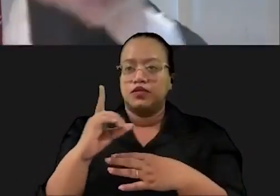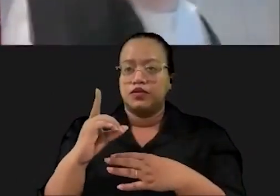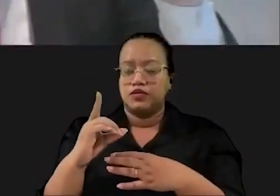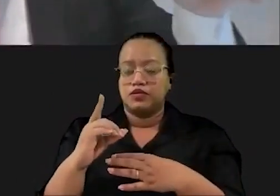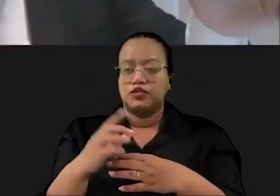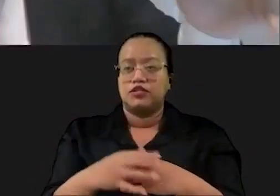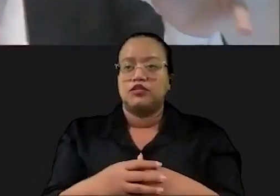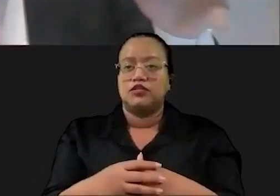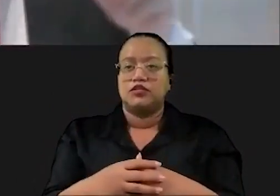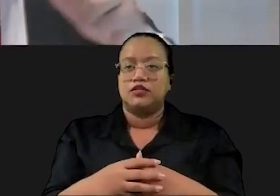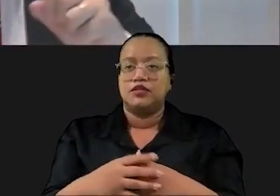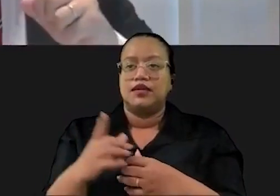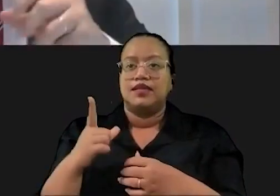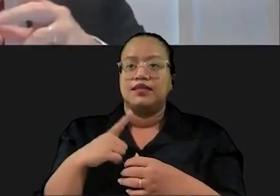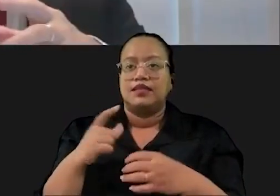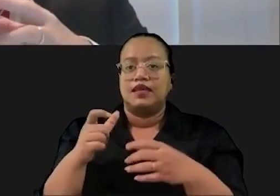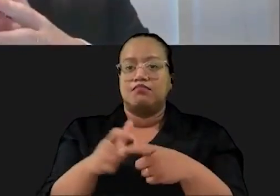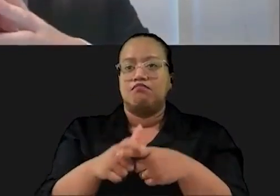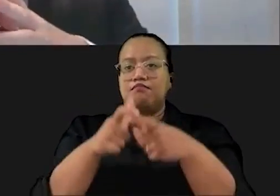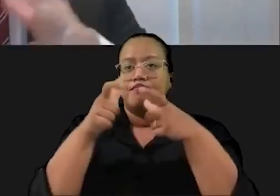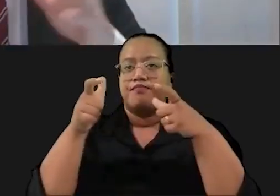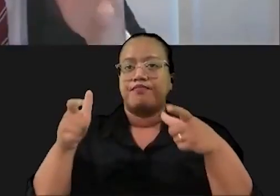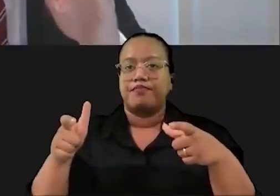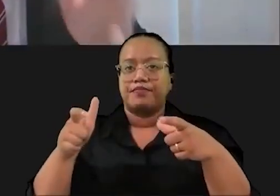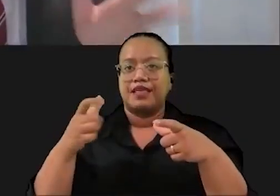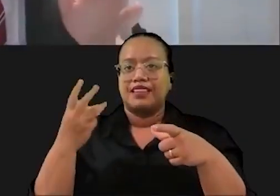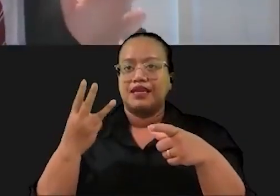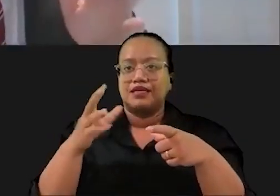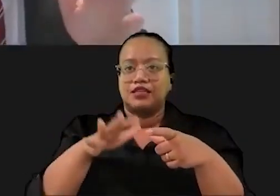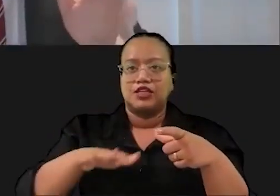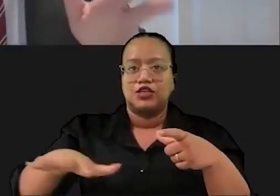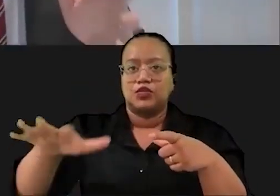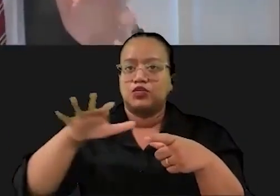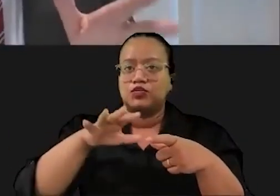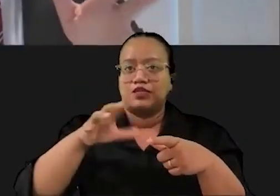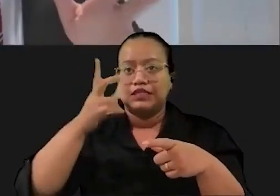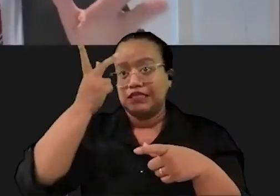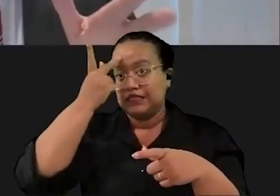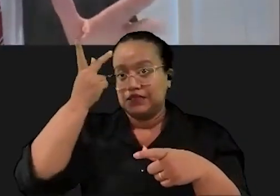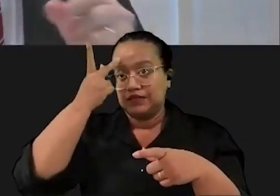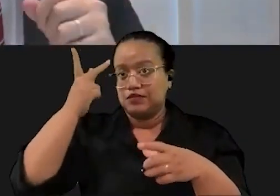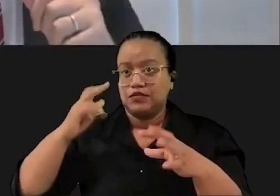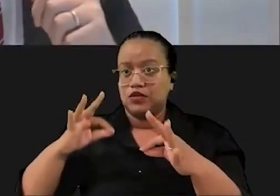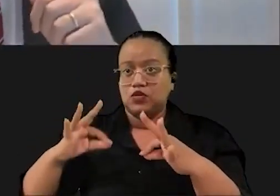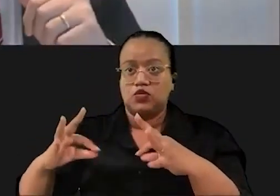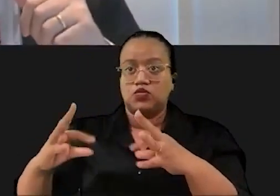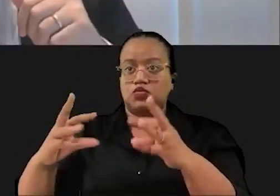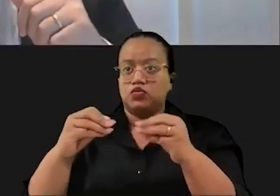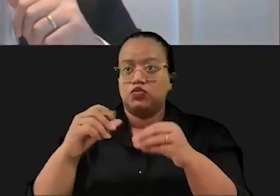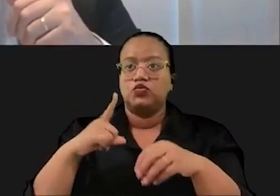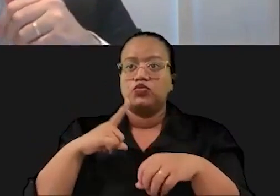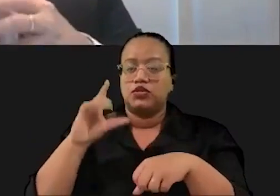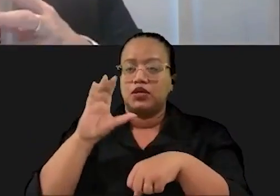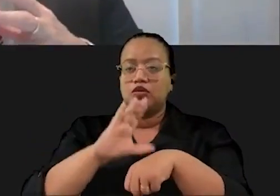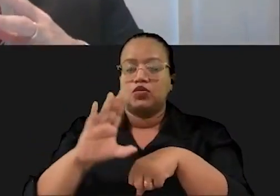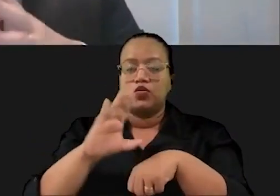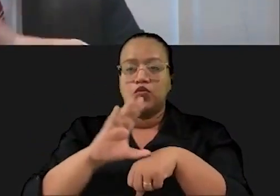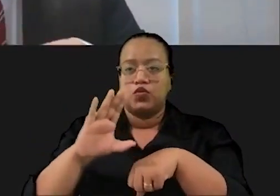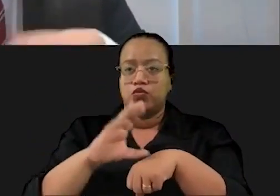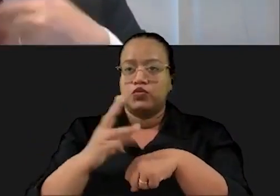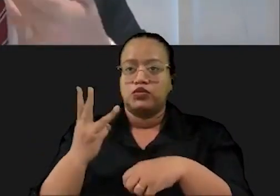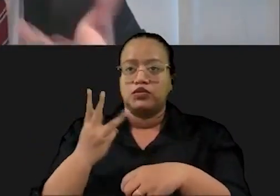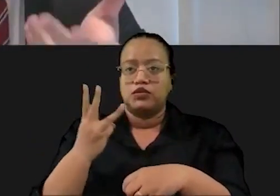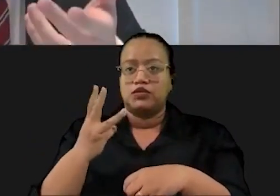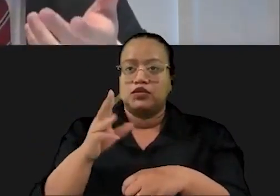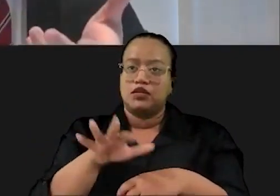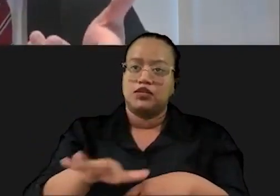São Paulo, está disponível esse curso para toda a terceira região. Toda unidade judiciária que